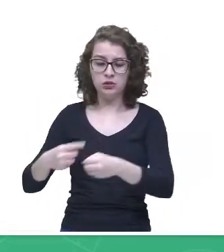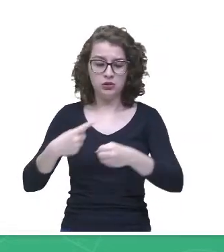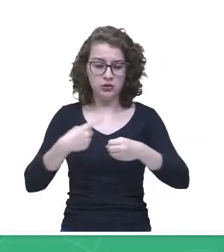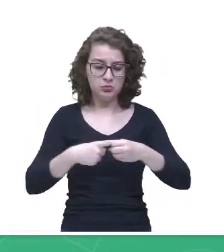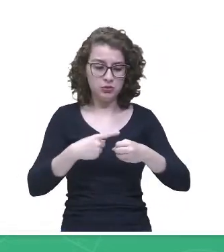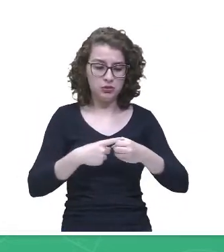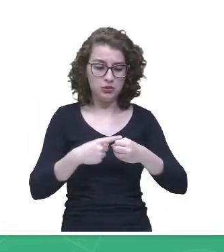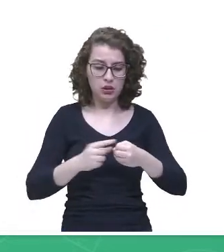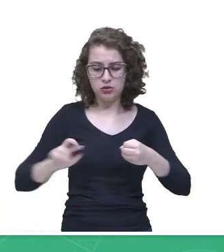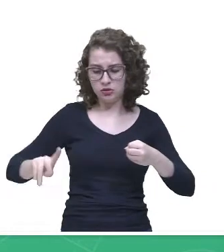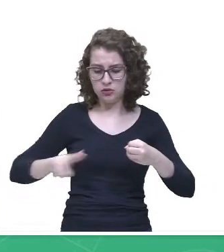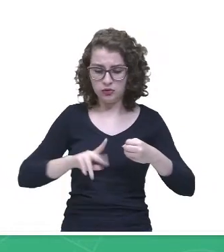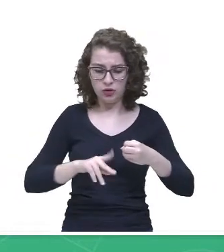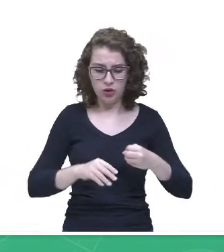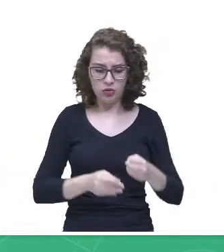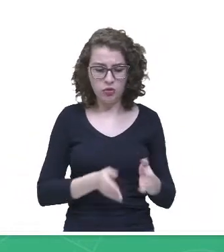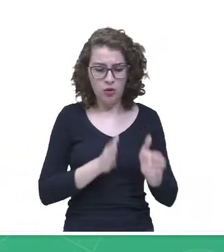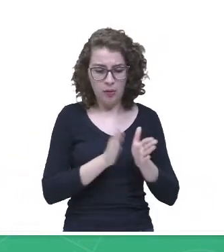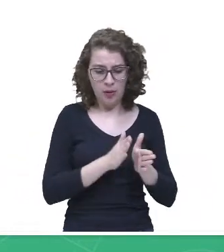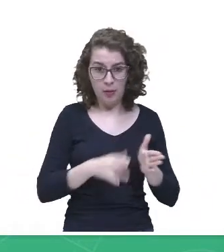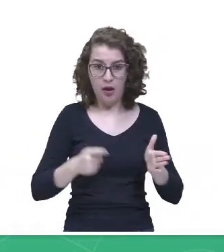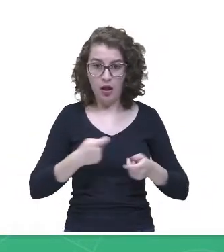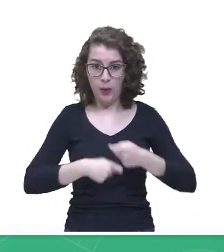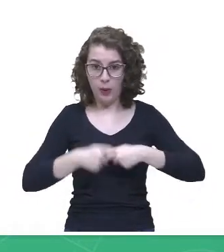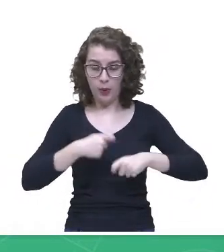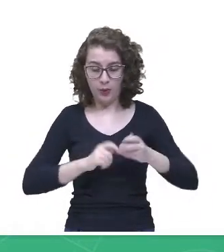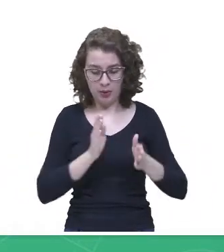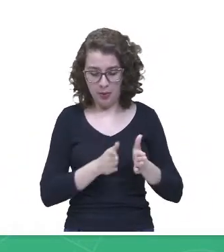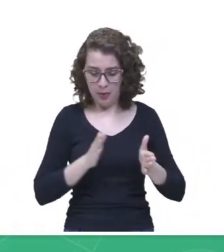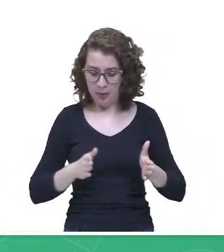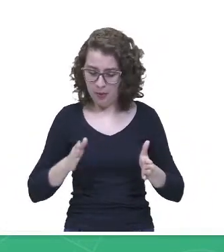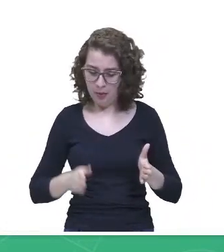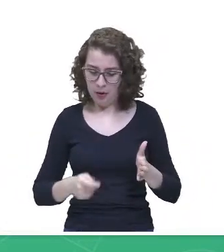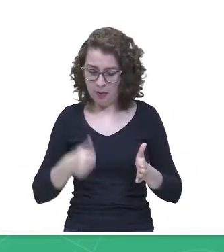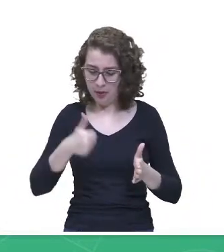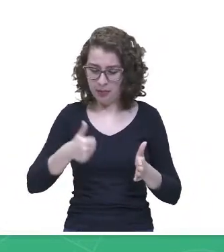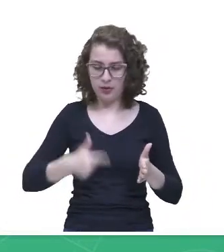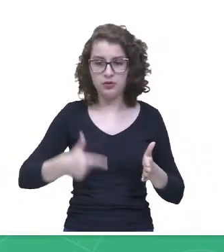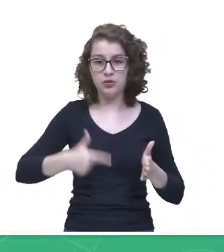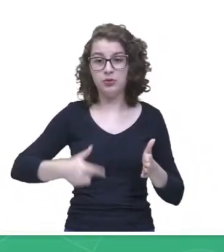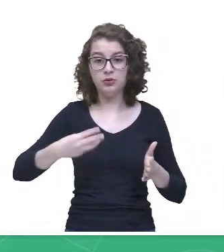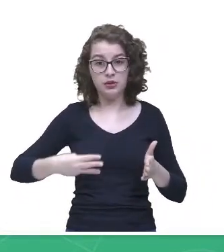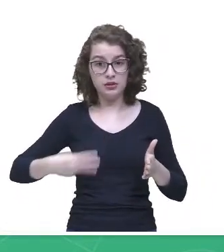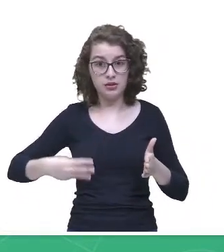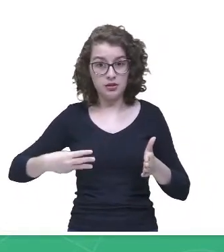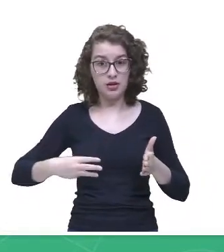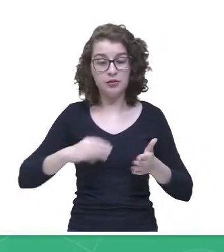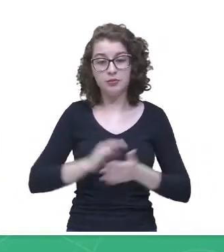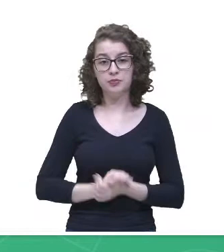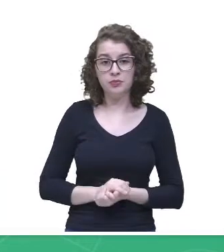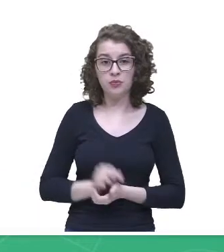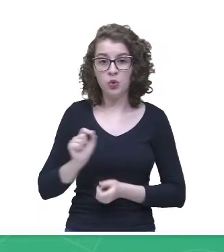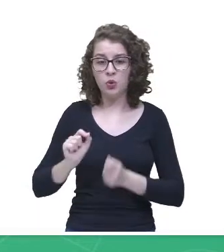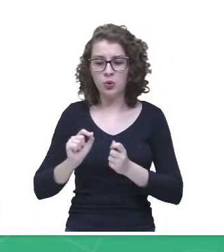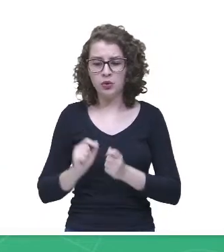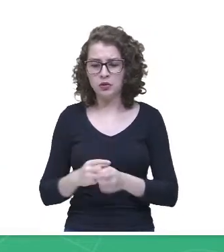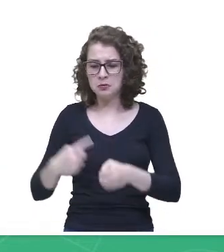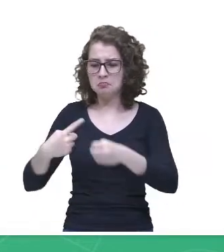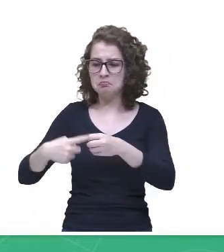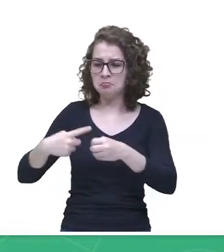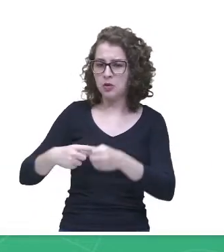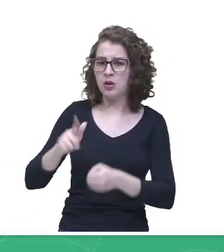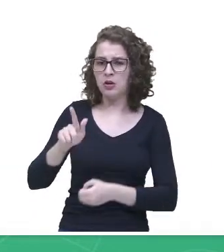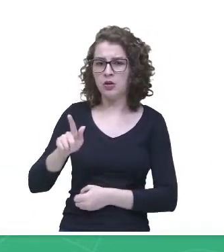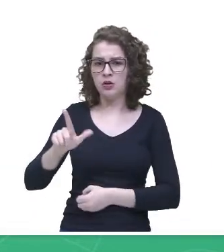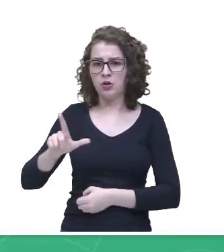setores da economia, o primário, o secundário e o terciário, verificar o que são cidades globais, verificar o